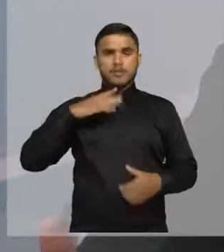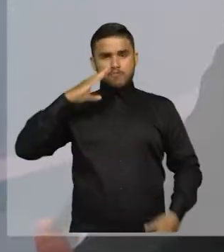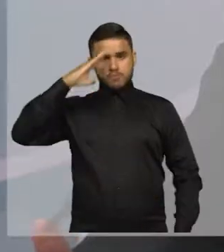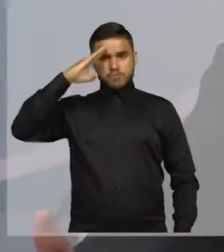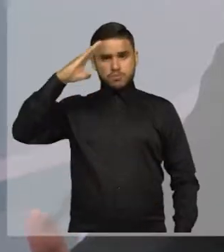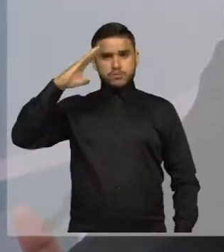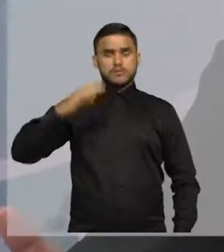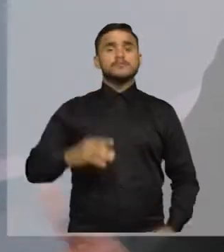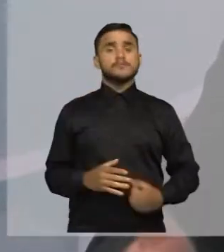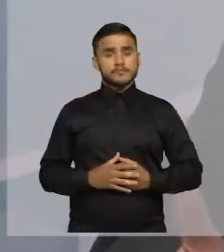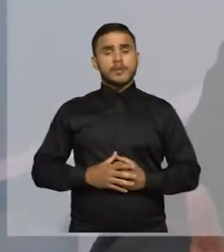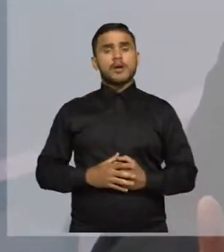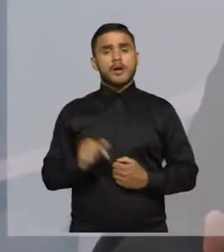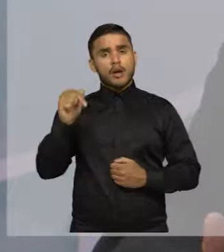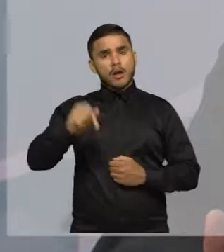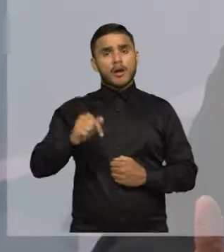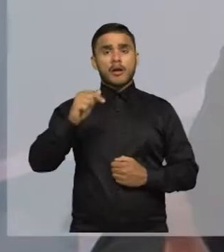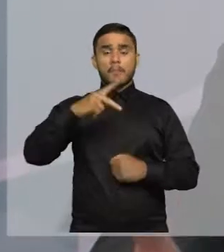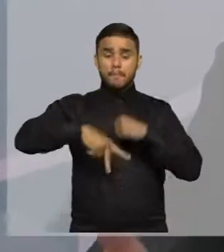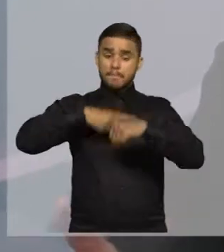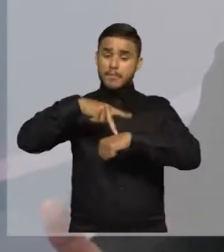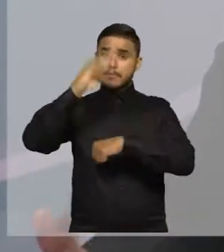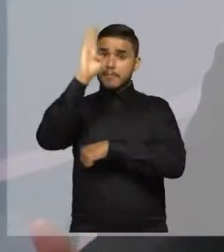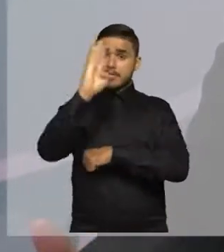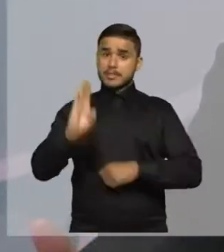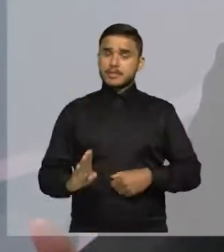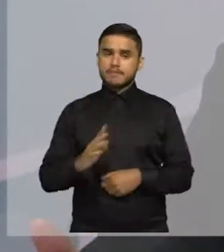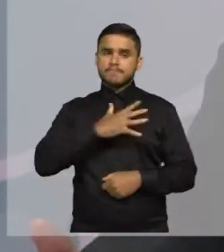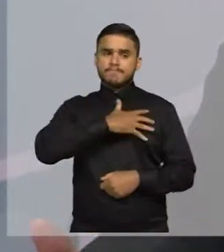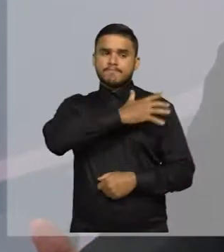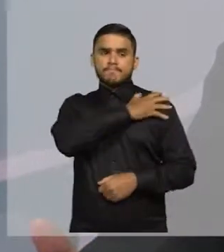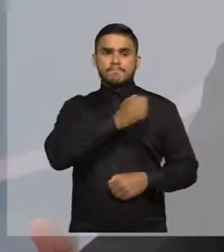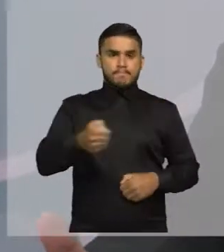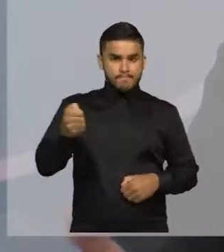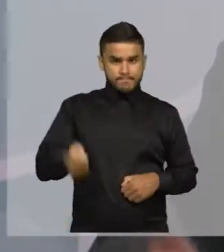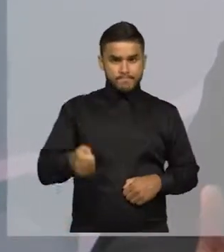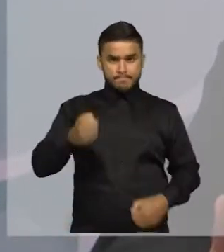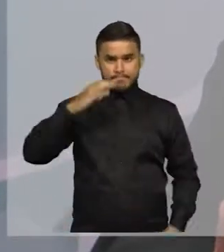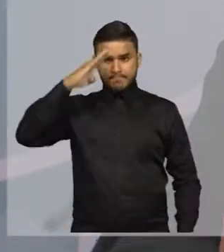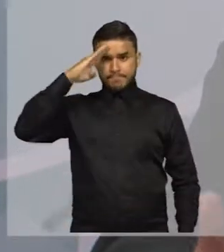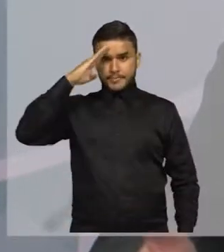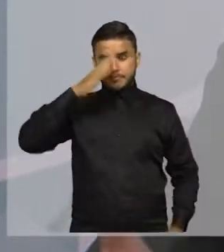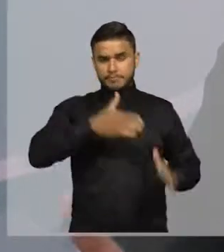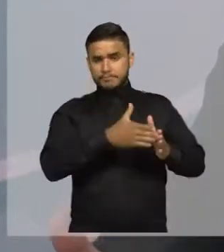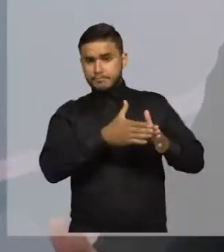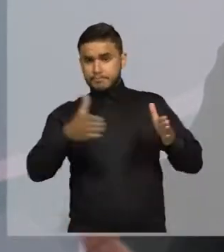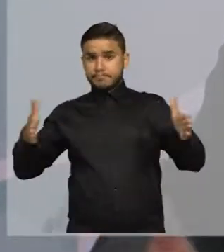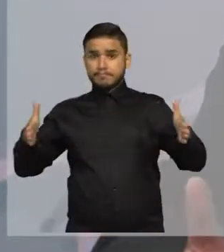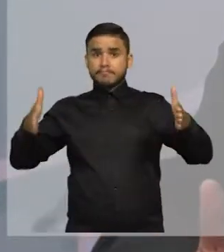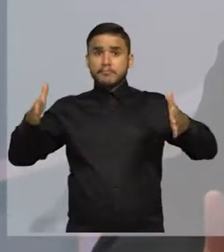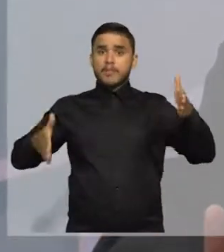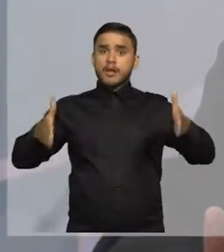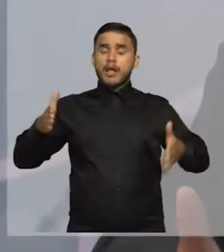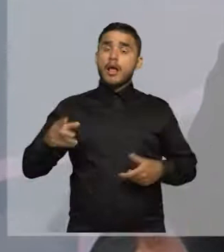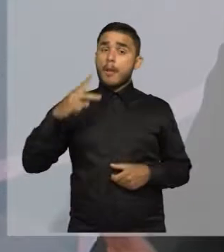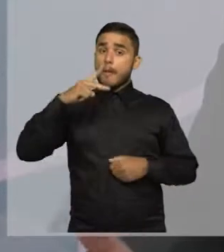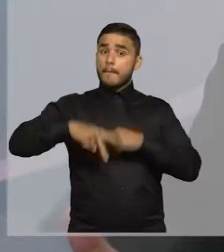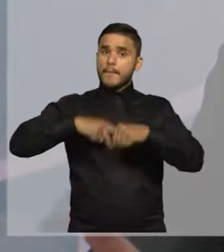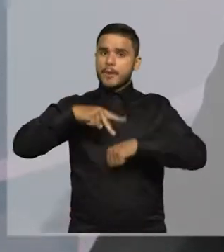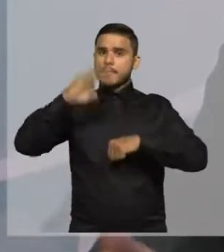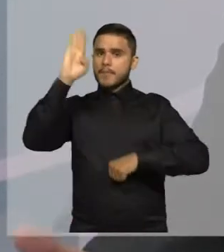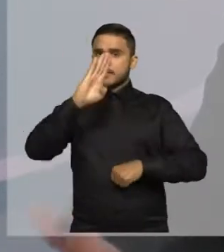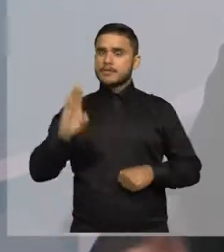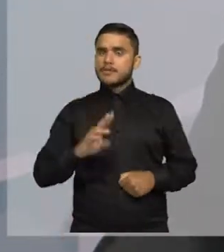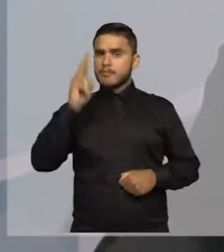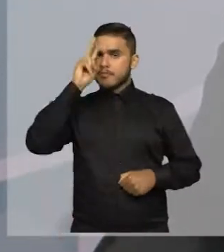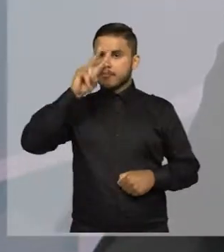histórico militar e o país sofreu um período militar de força, não é?